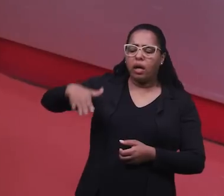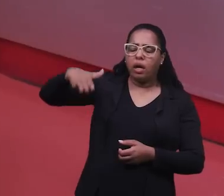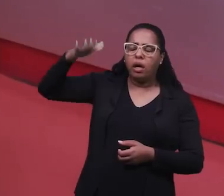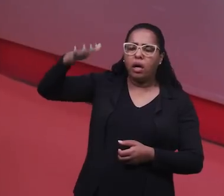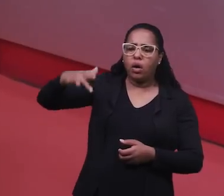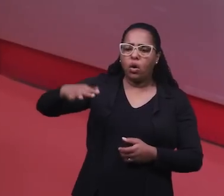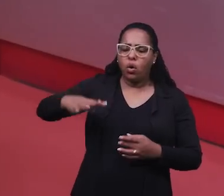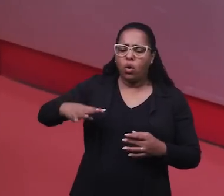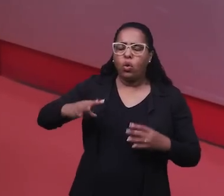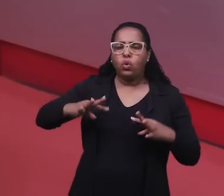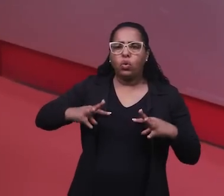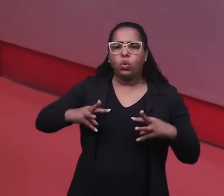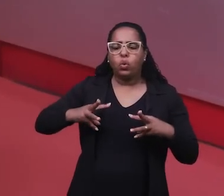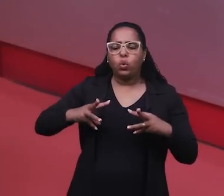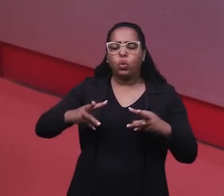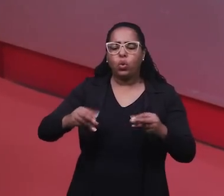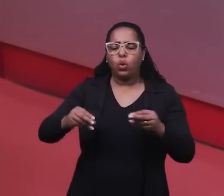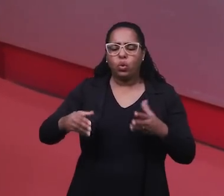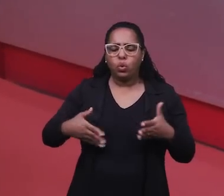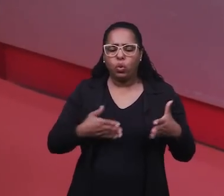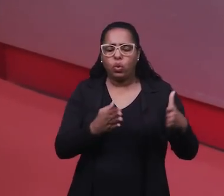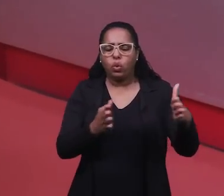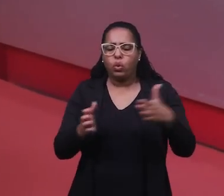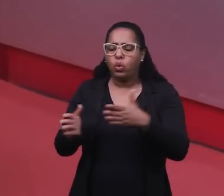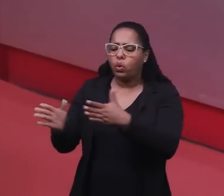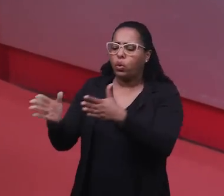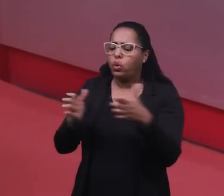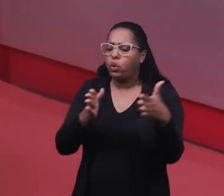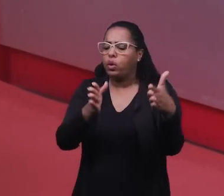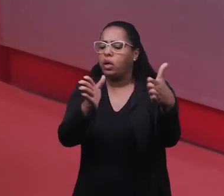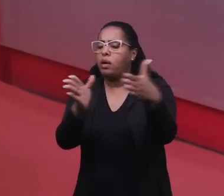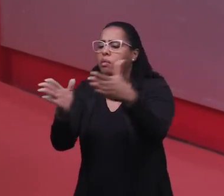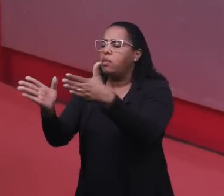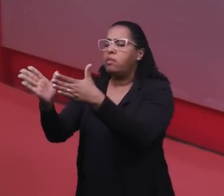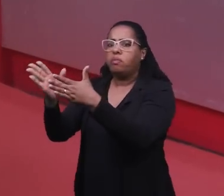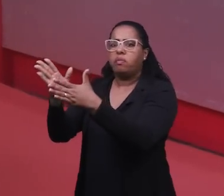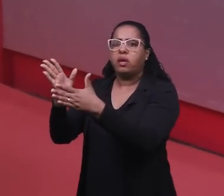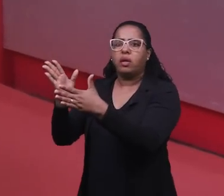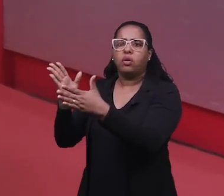todos os caminhos levam a Deus. Isso não é verdade.